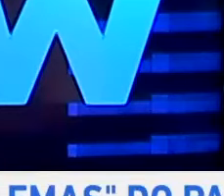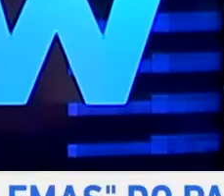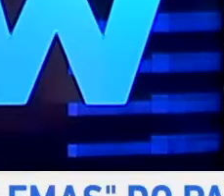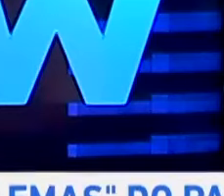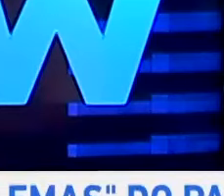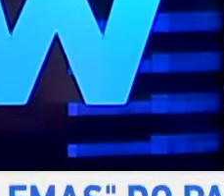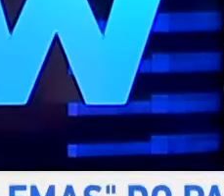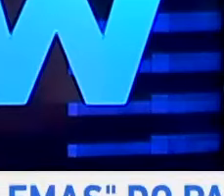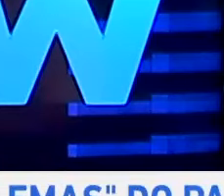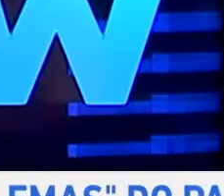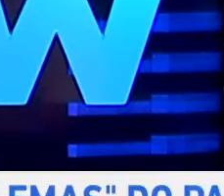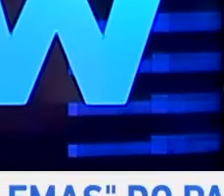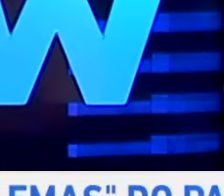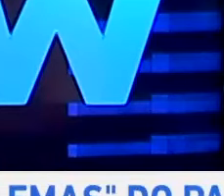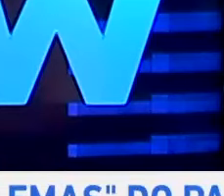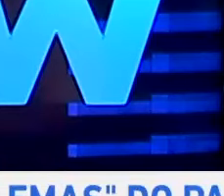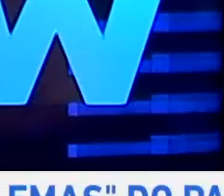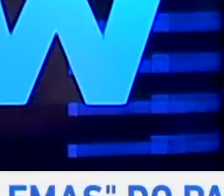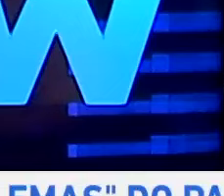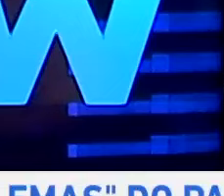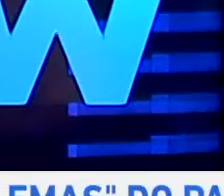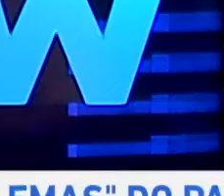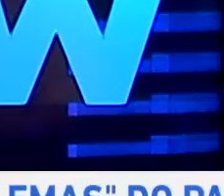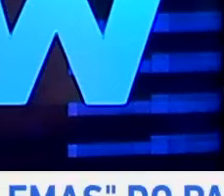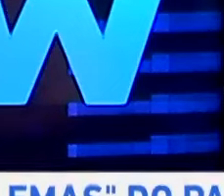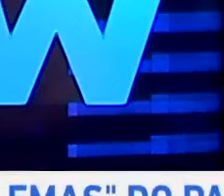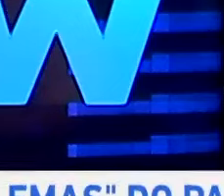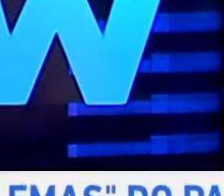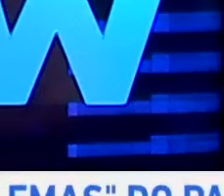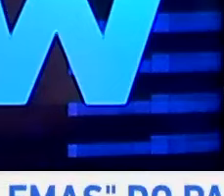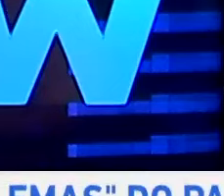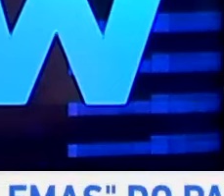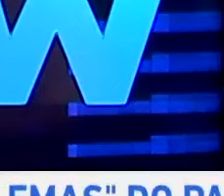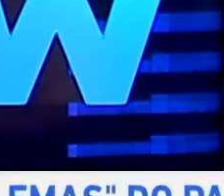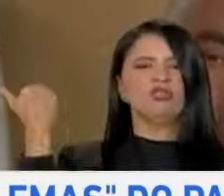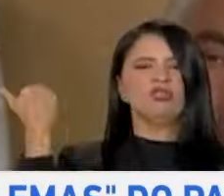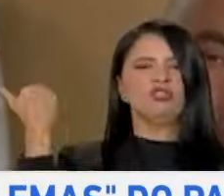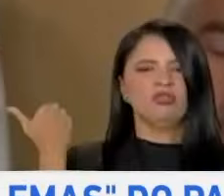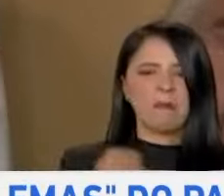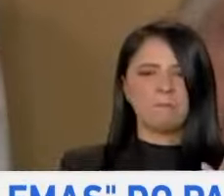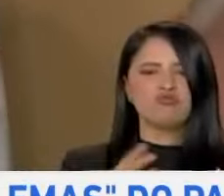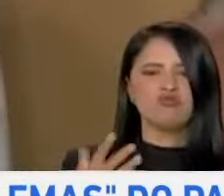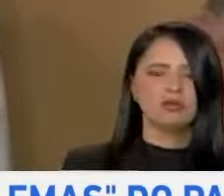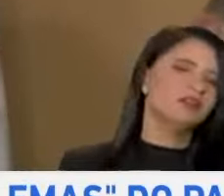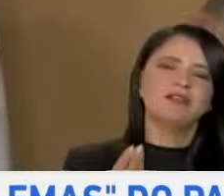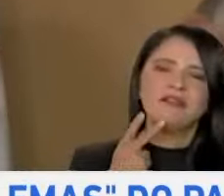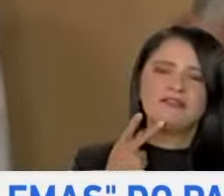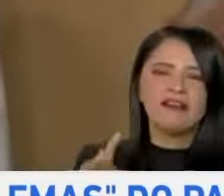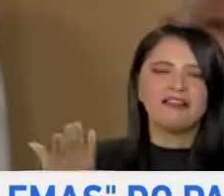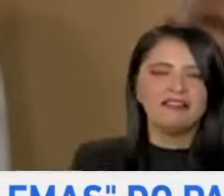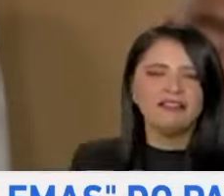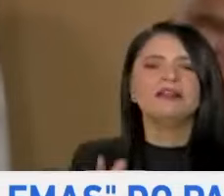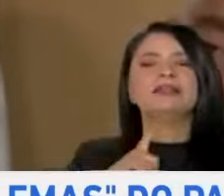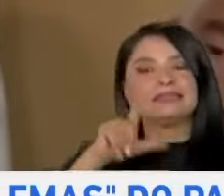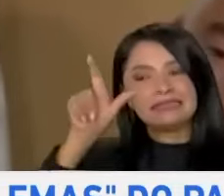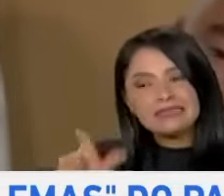no sul da Bahia, teriam passado por mais problemas do que ele no poder. Vamos ouvir quem são? Só tem três pessoas que têm